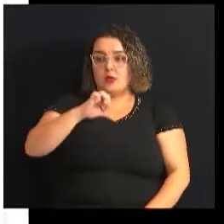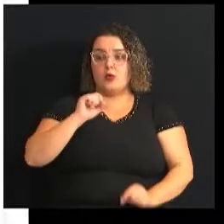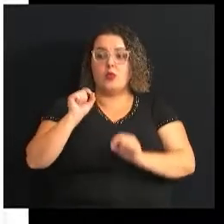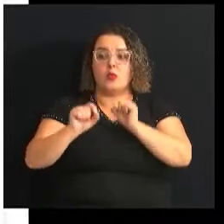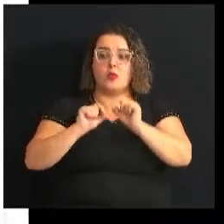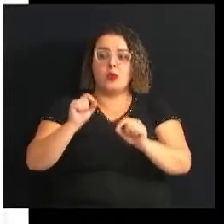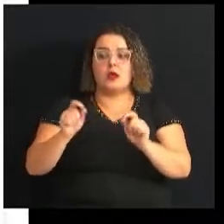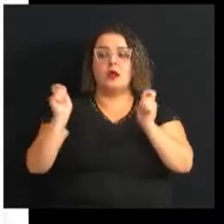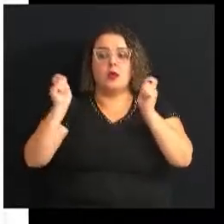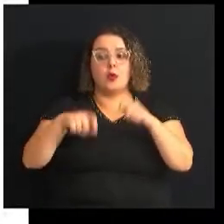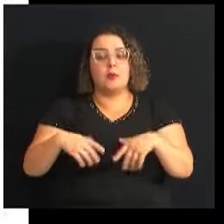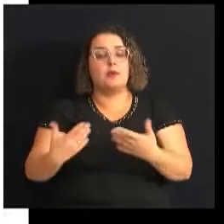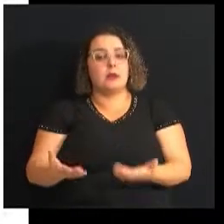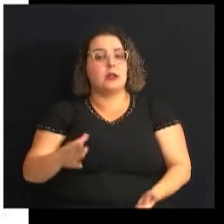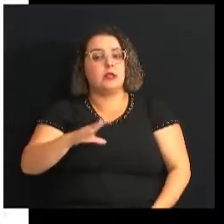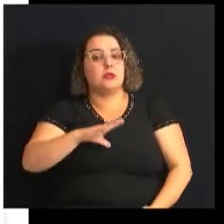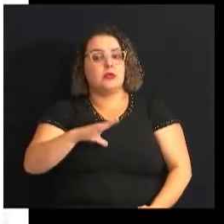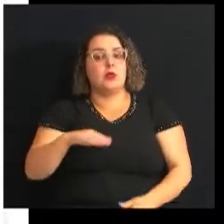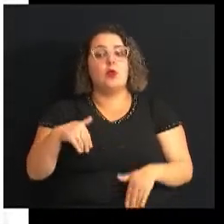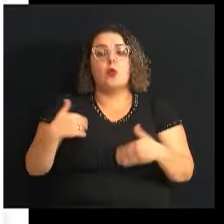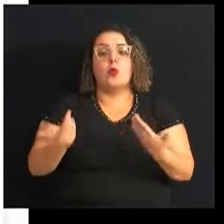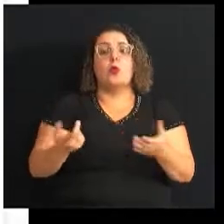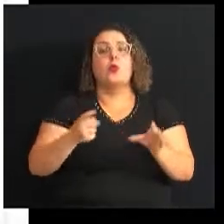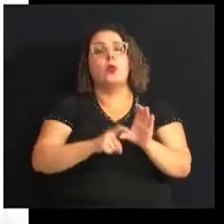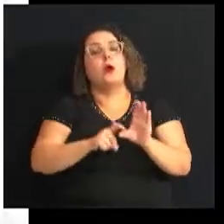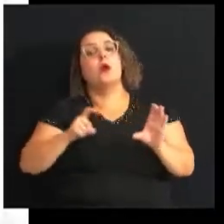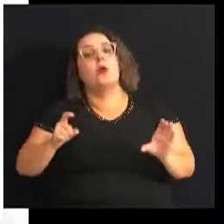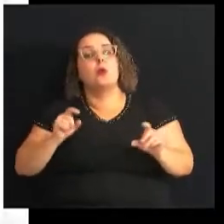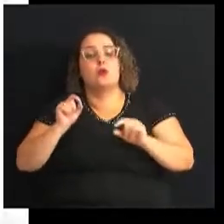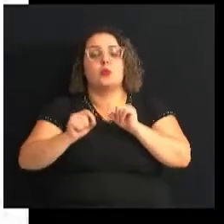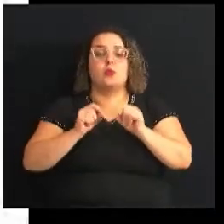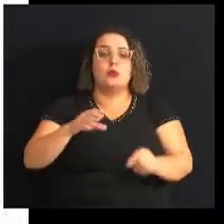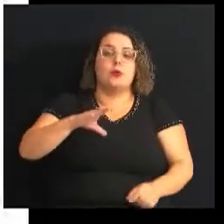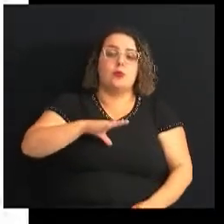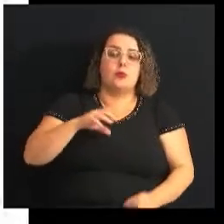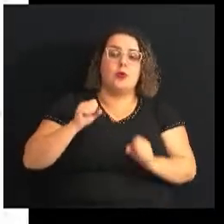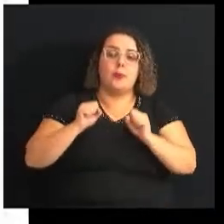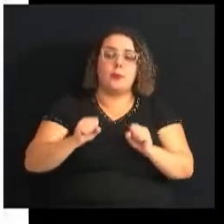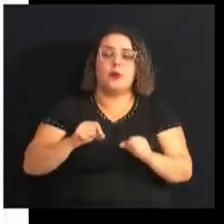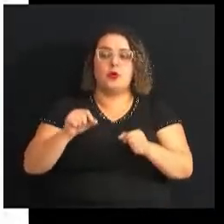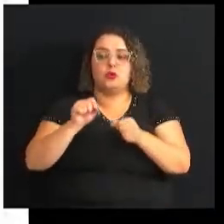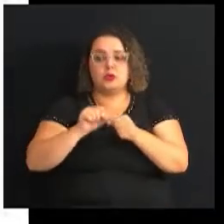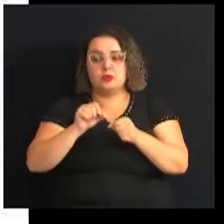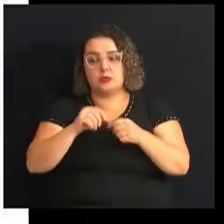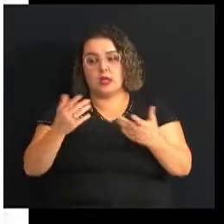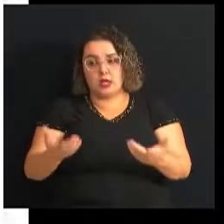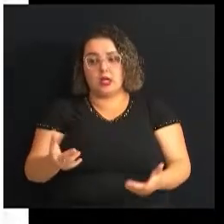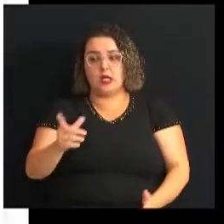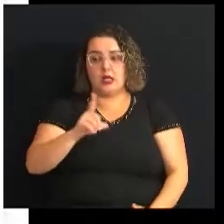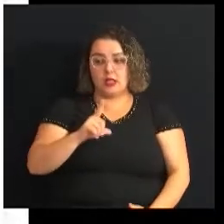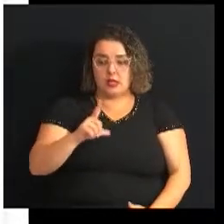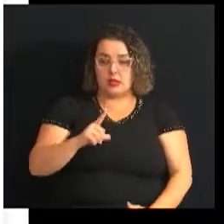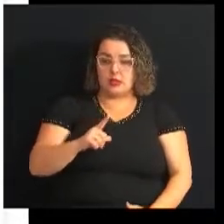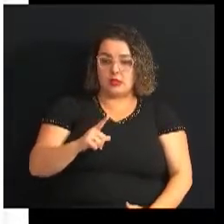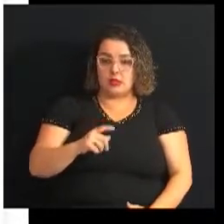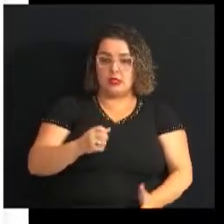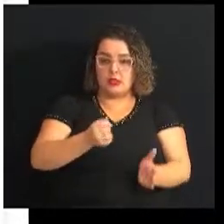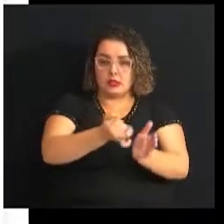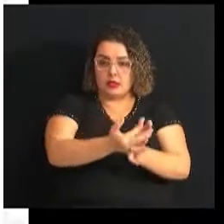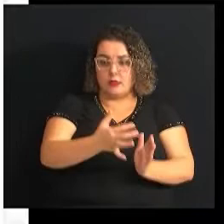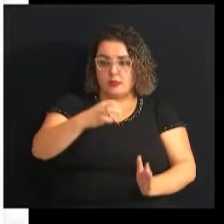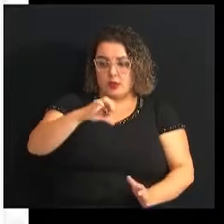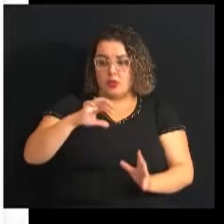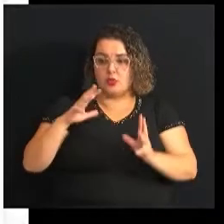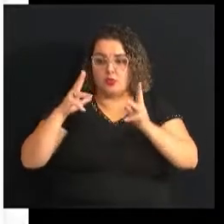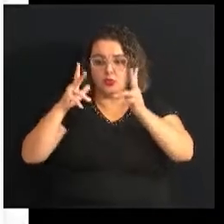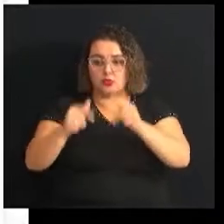ao município, qual é a autonomia, o que o município pode fazer. Então, a gente tem na página 9 todo o que o